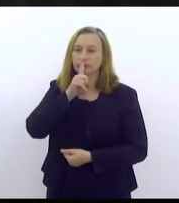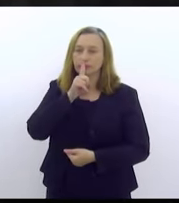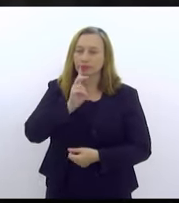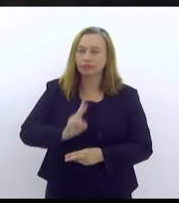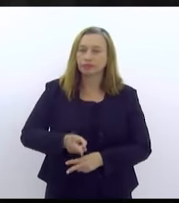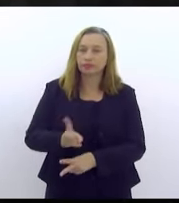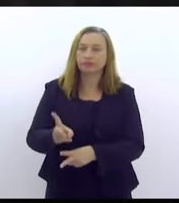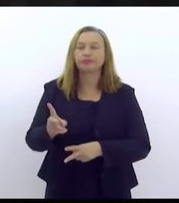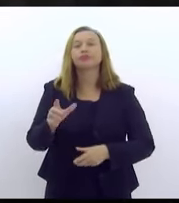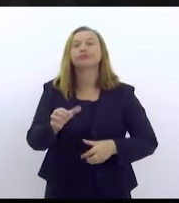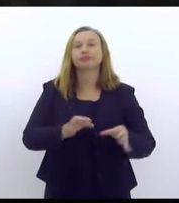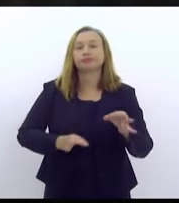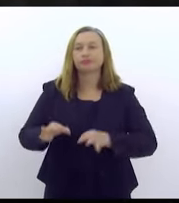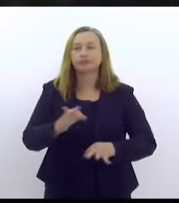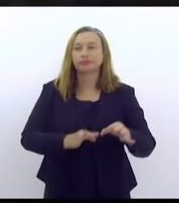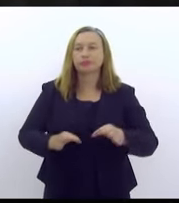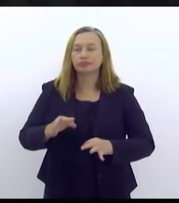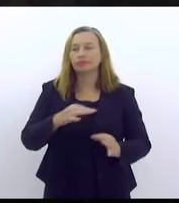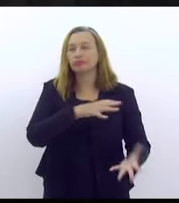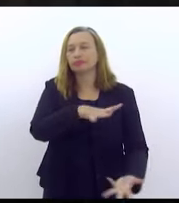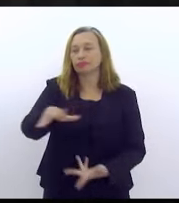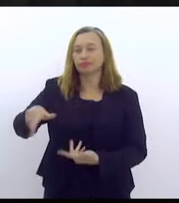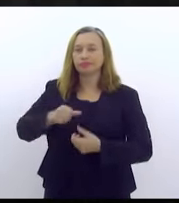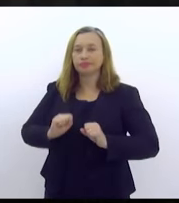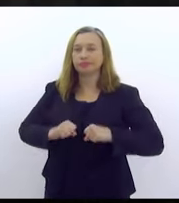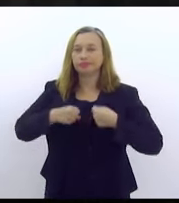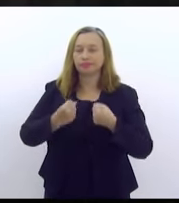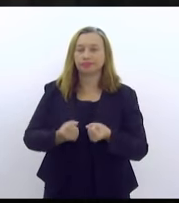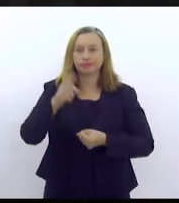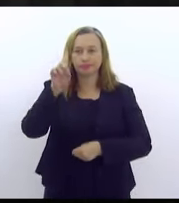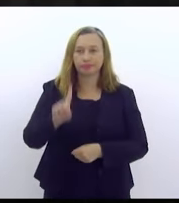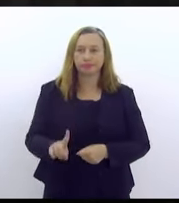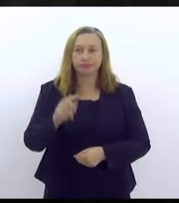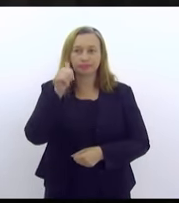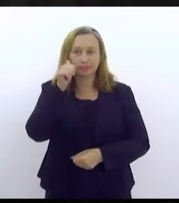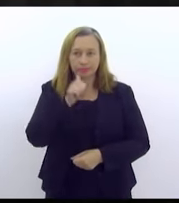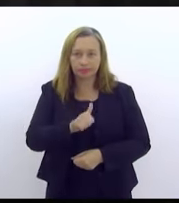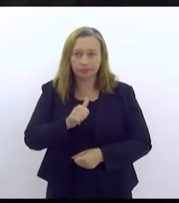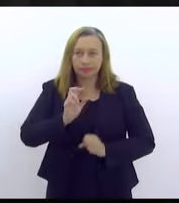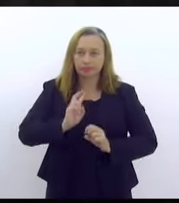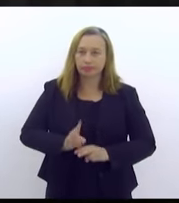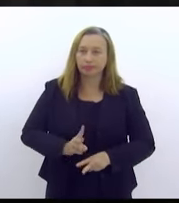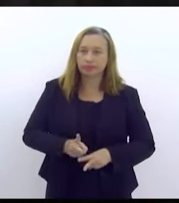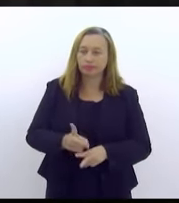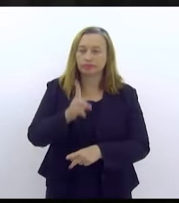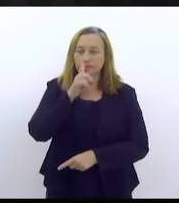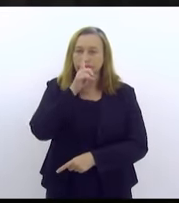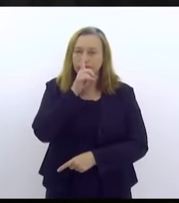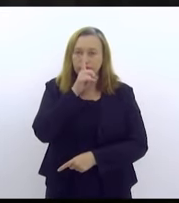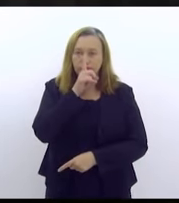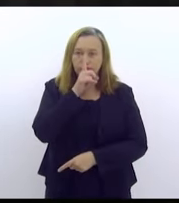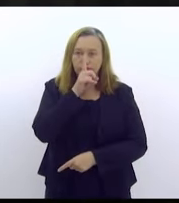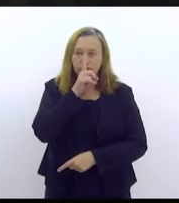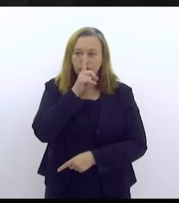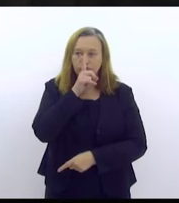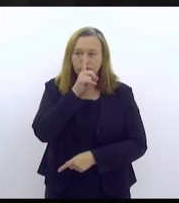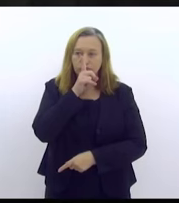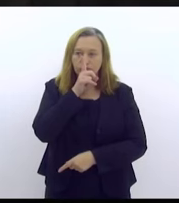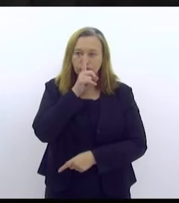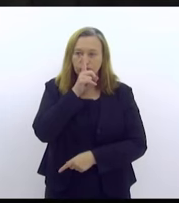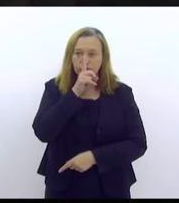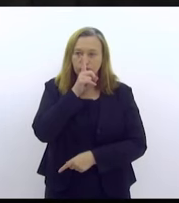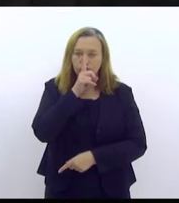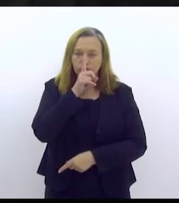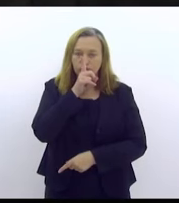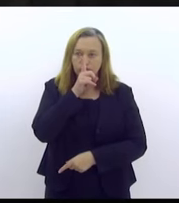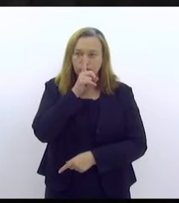As organizações internacionais que defendem os direitos das mulheres permanecem mudas. O silêncio é ainda